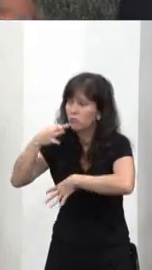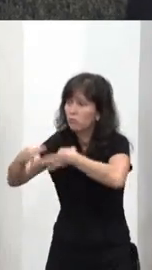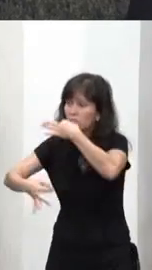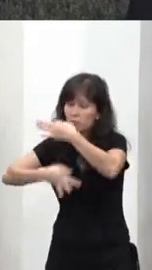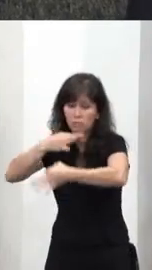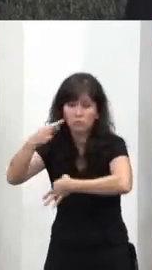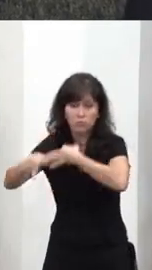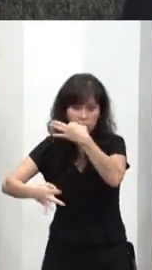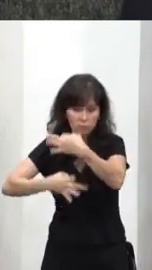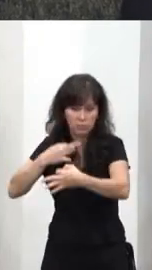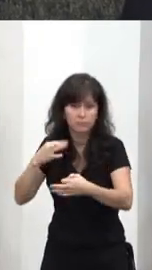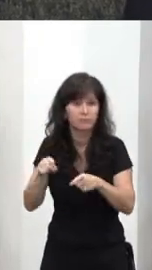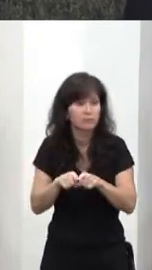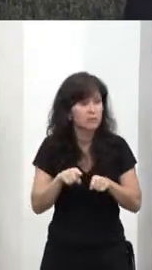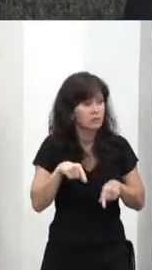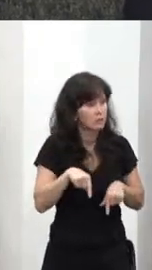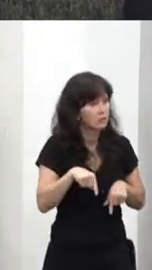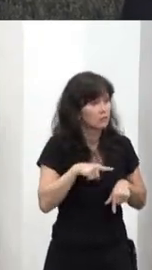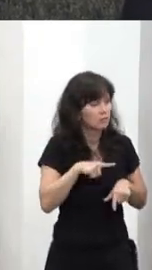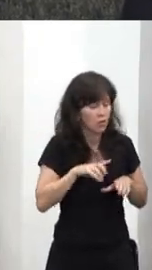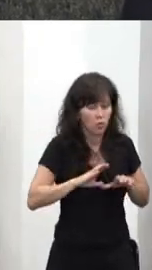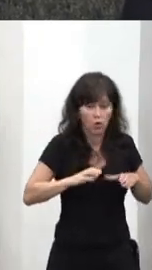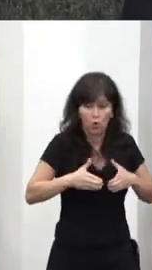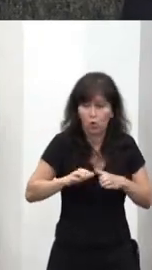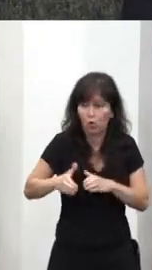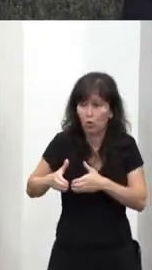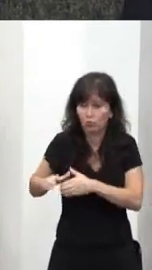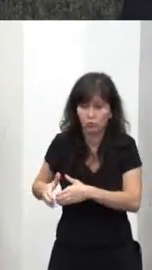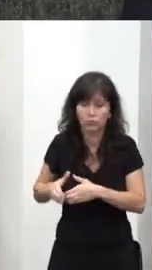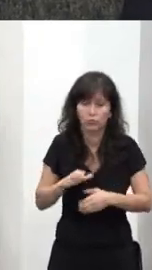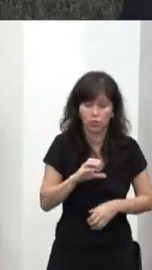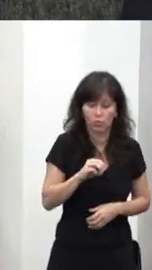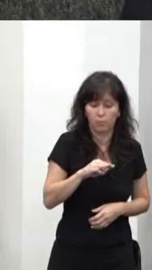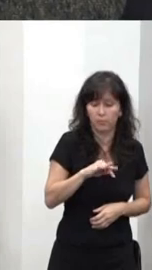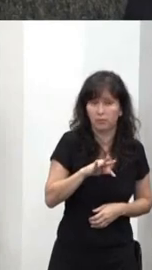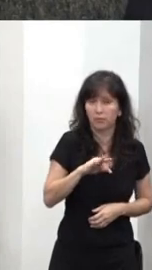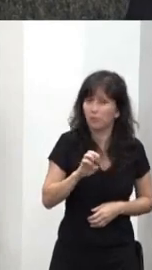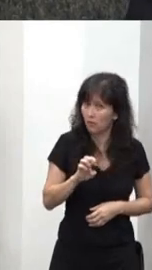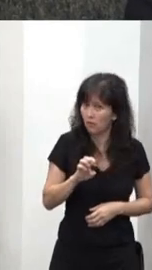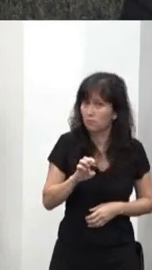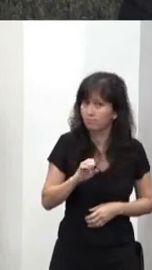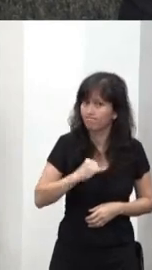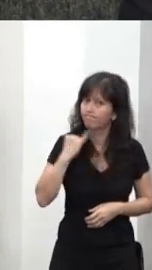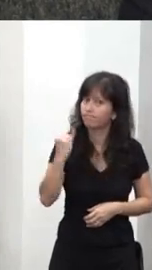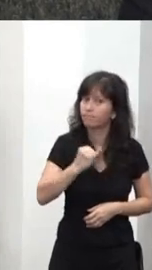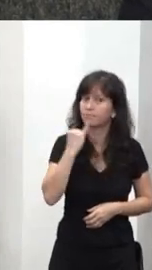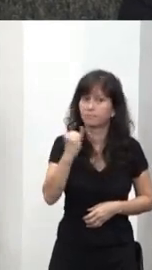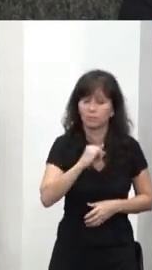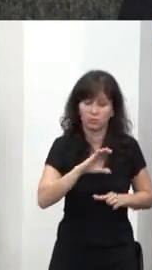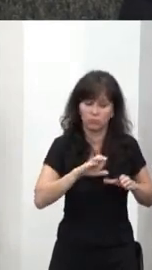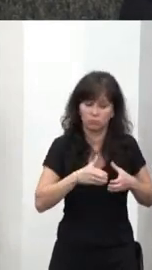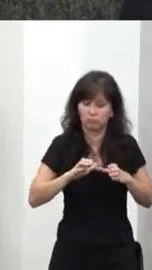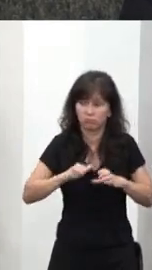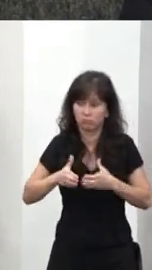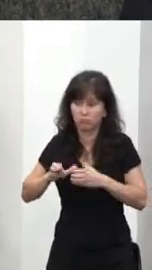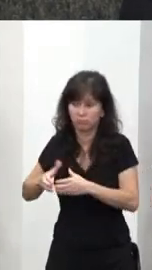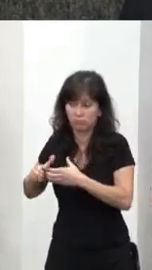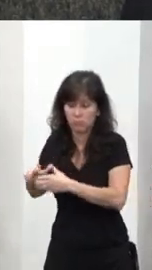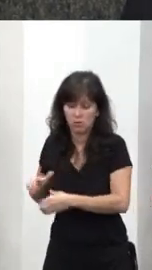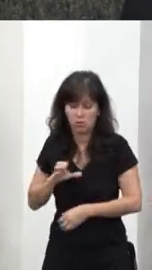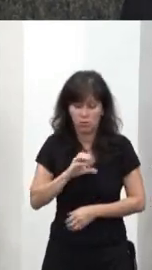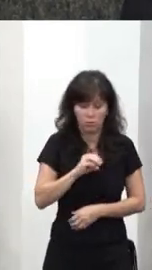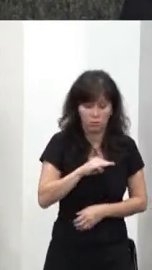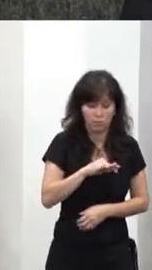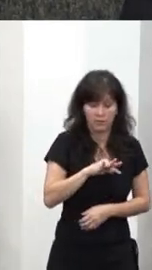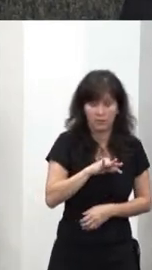para colaborar com isso né especialmente que os comitês é fundamental que esse contexto estejam ligado